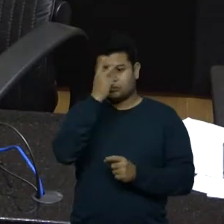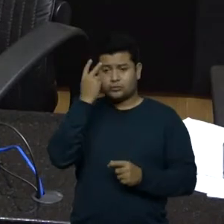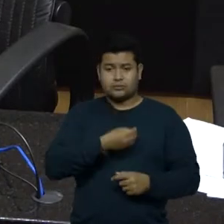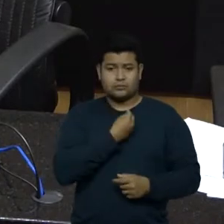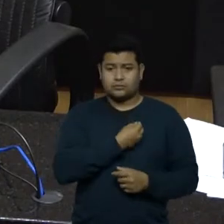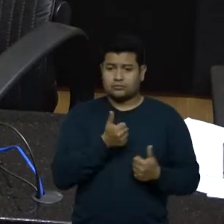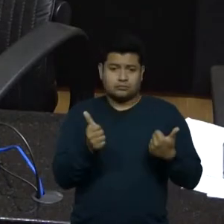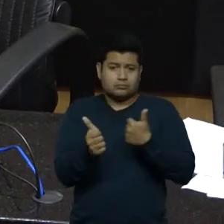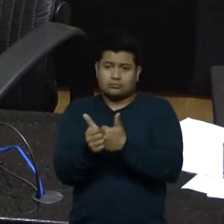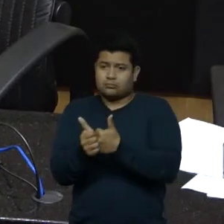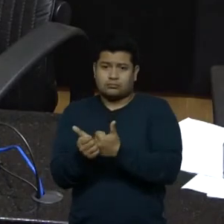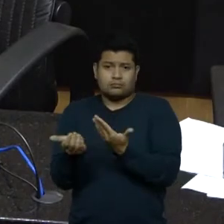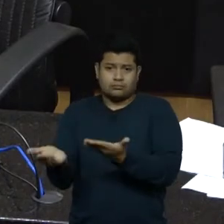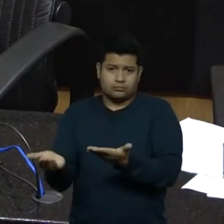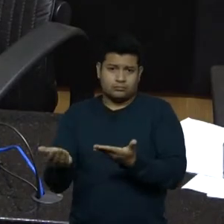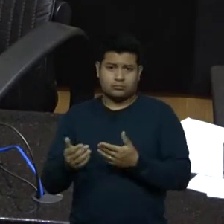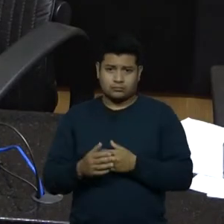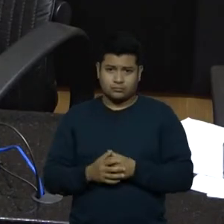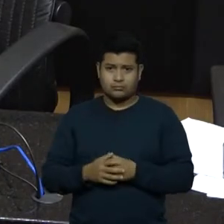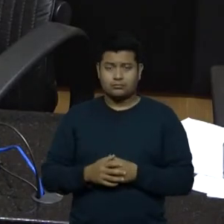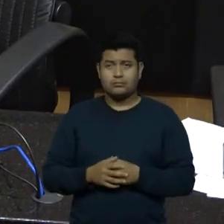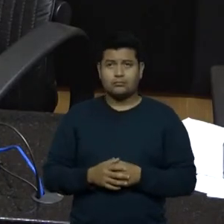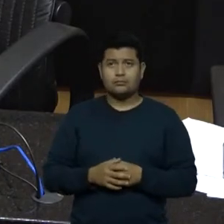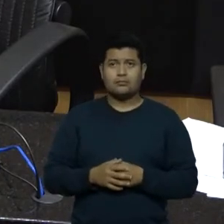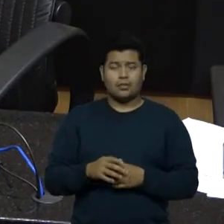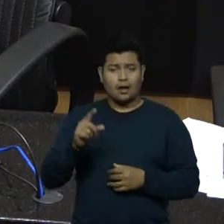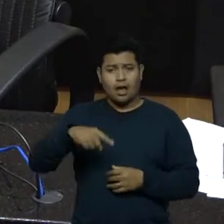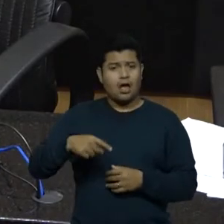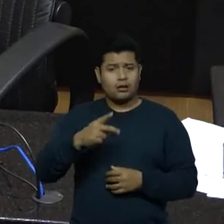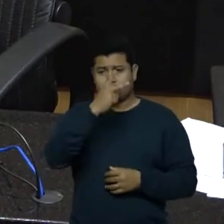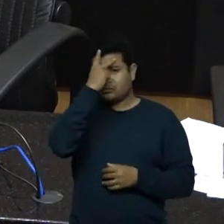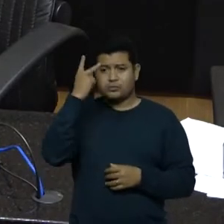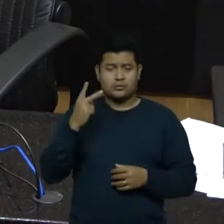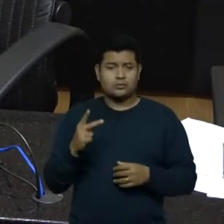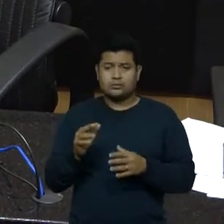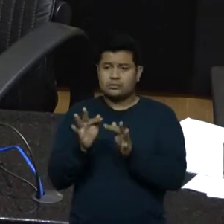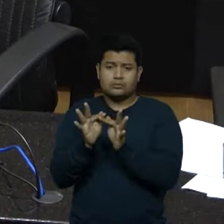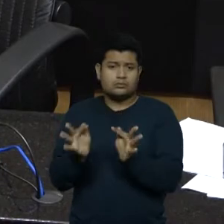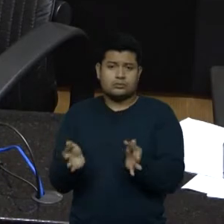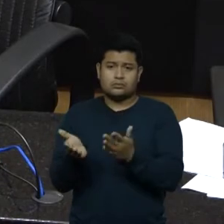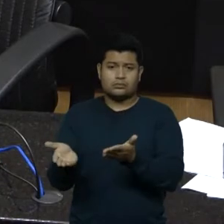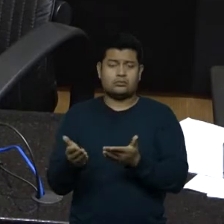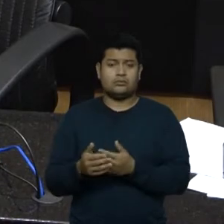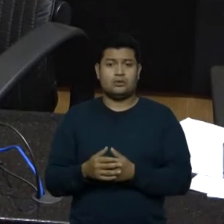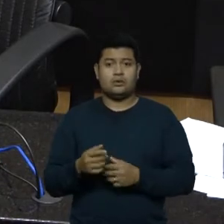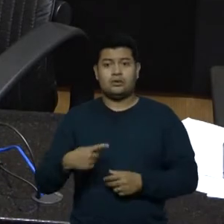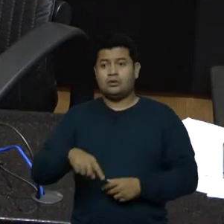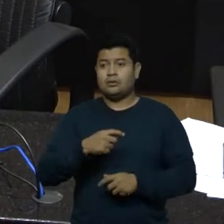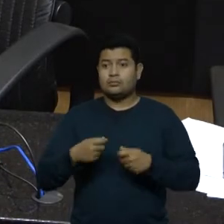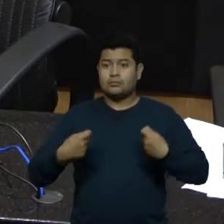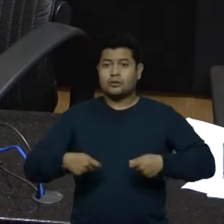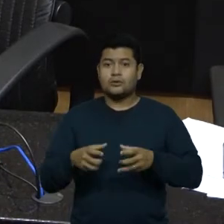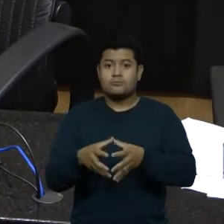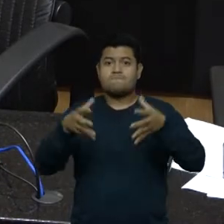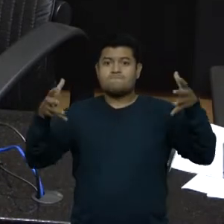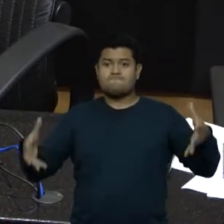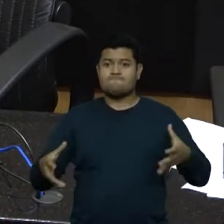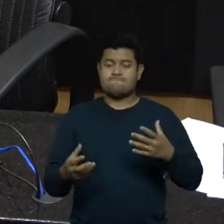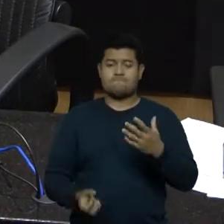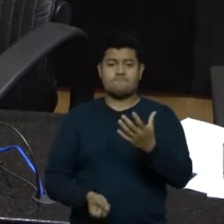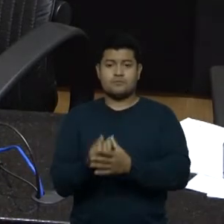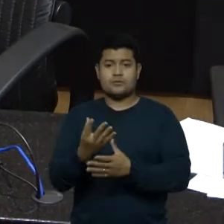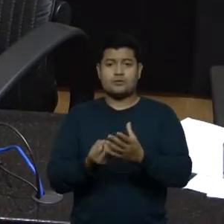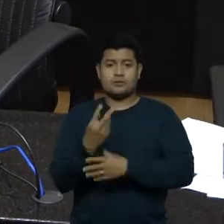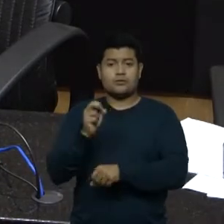locais os restaurantes então a gente simples que nós temos que ampliar o mercado de trabalho favorecer